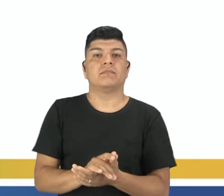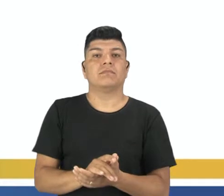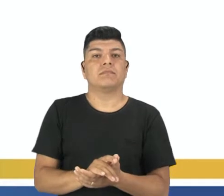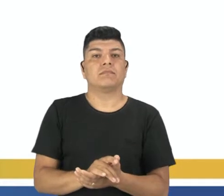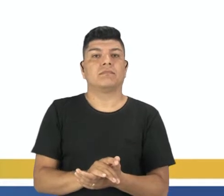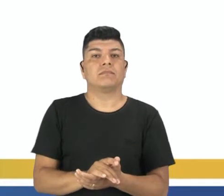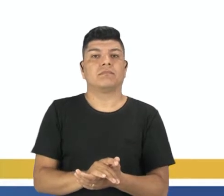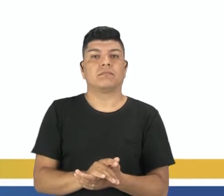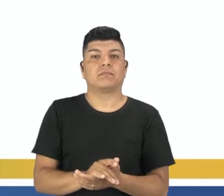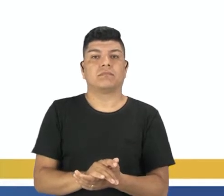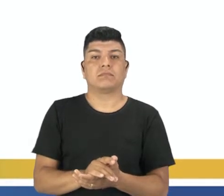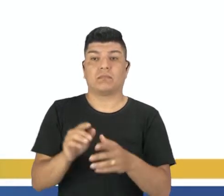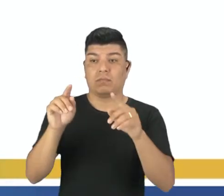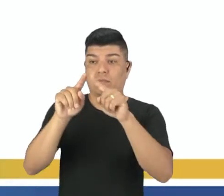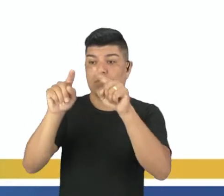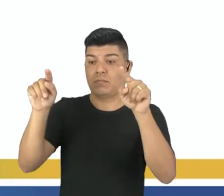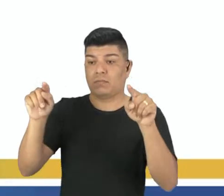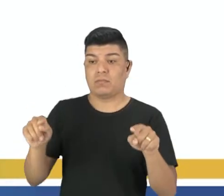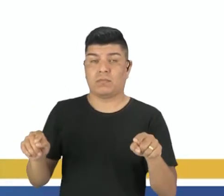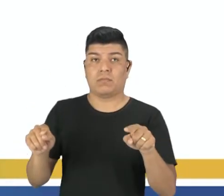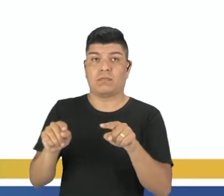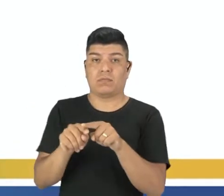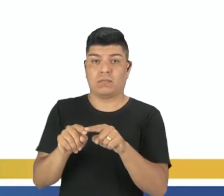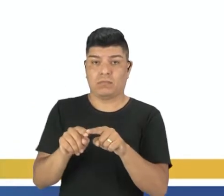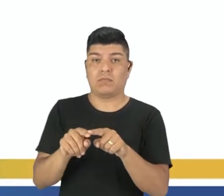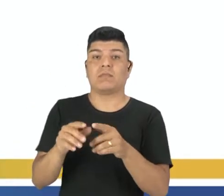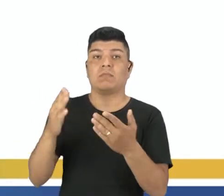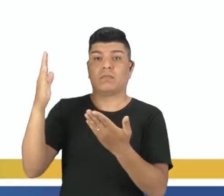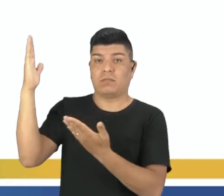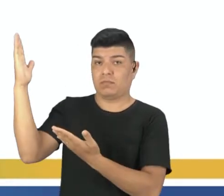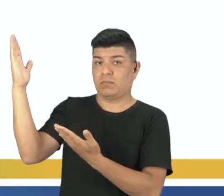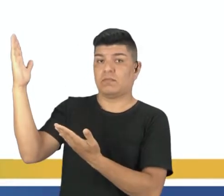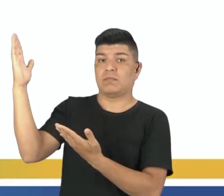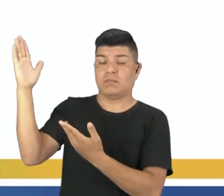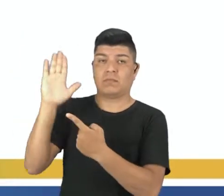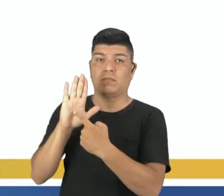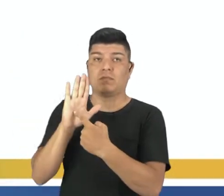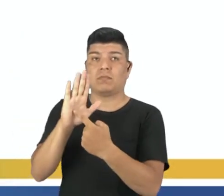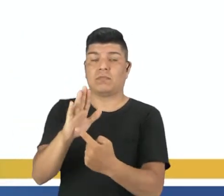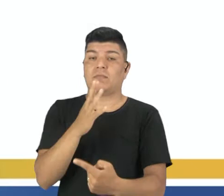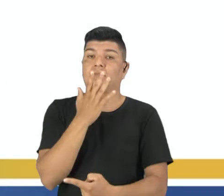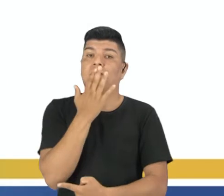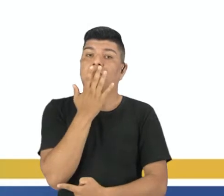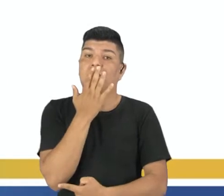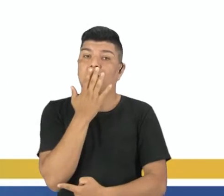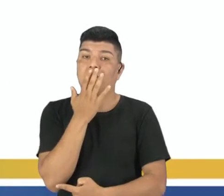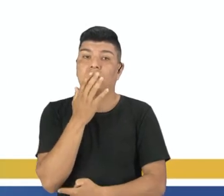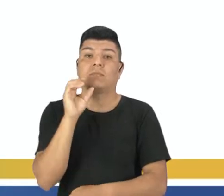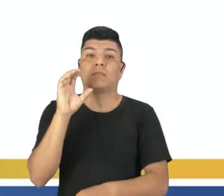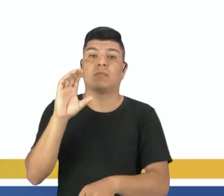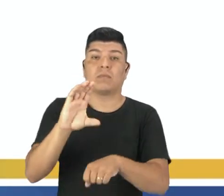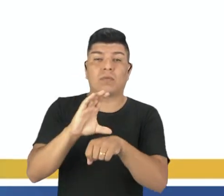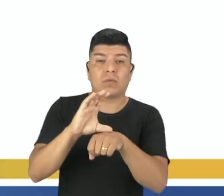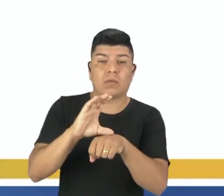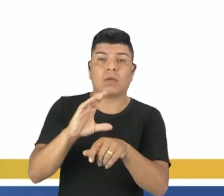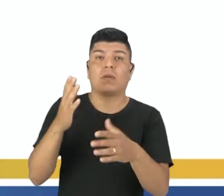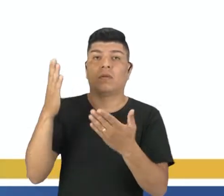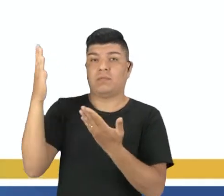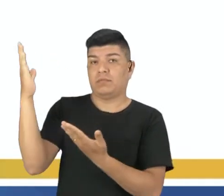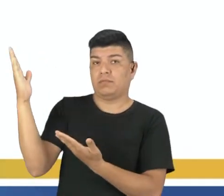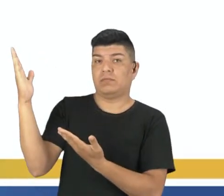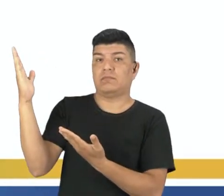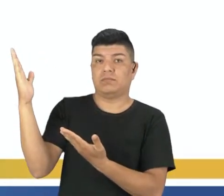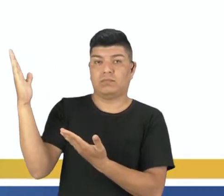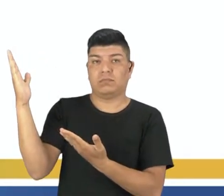determinar então aí a área desse retângulo né representado aí na cor cinza então perceba que a